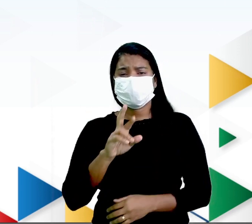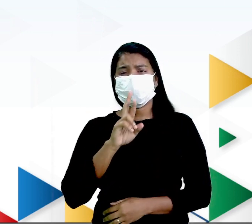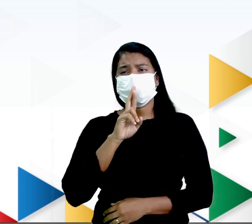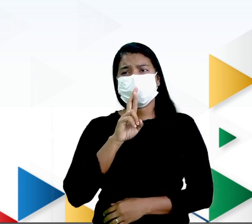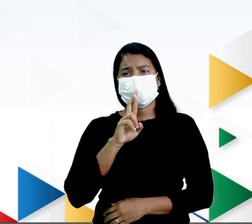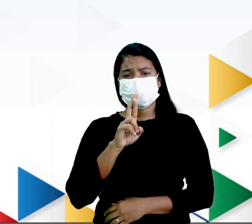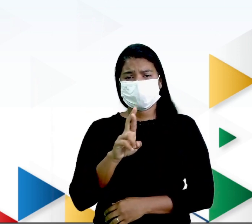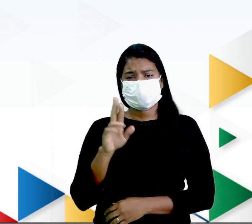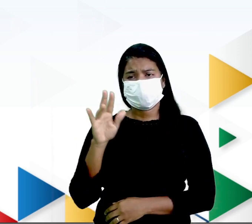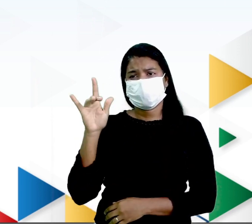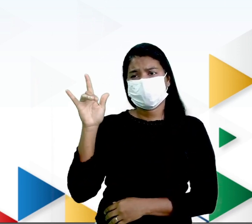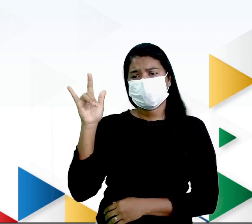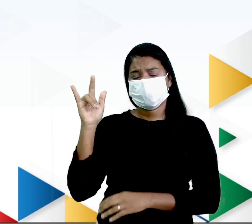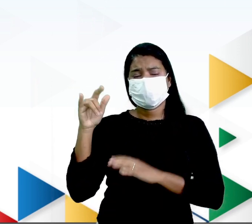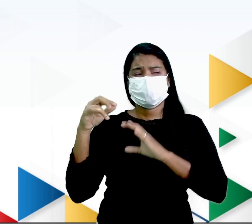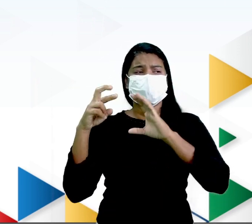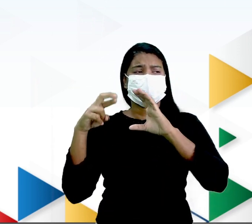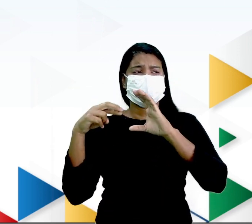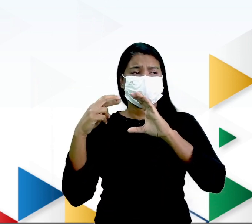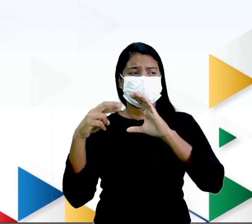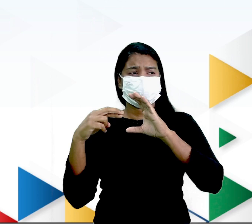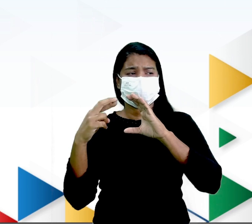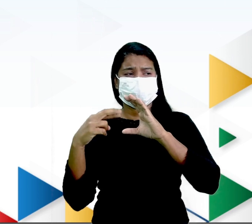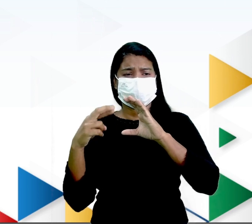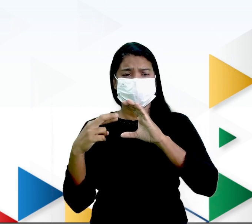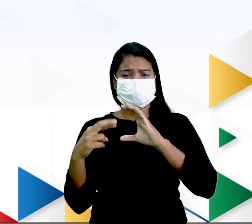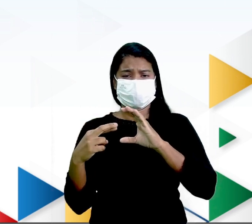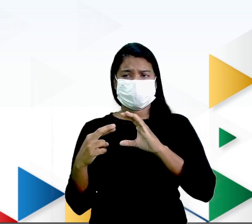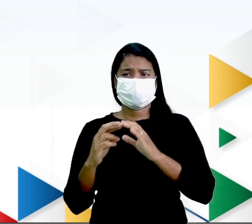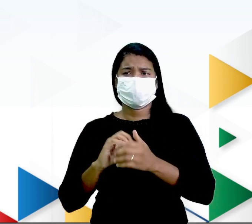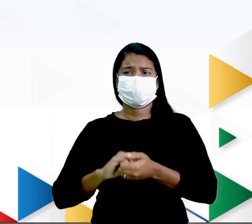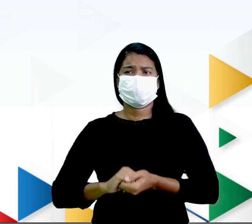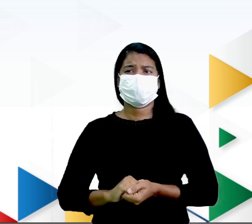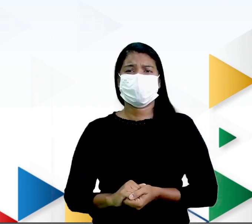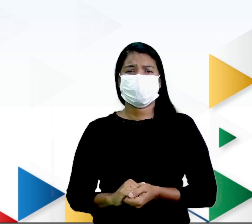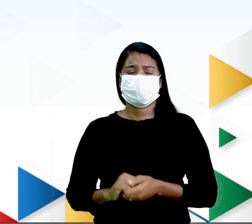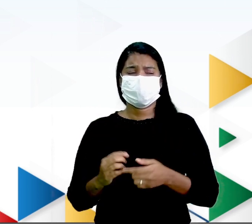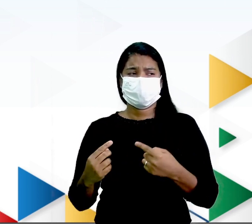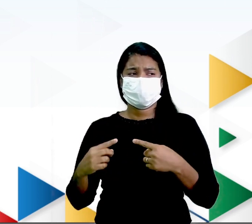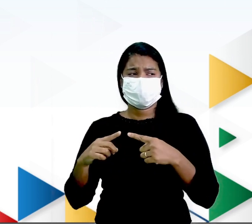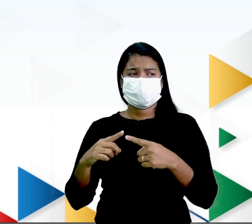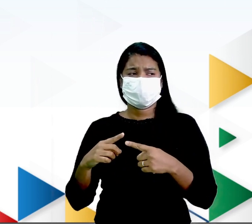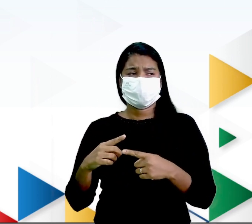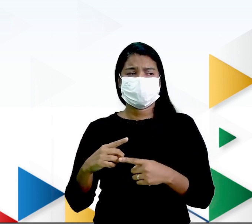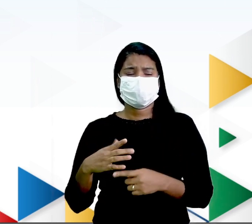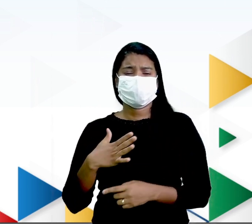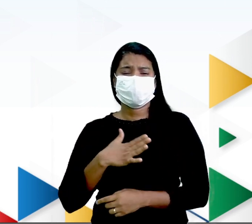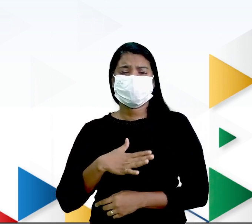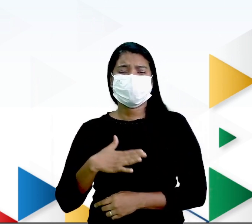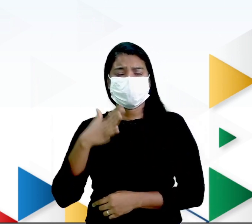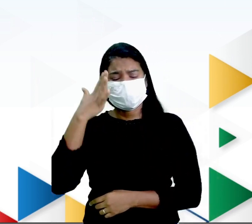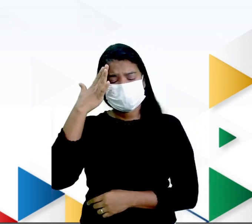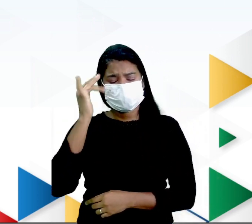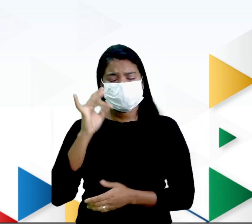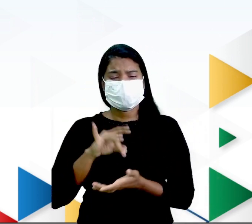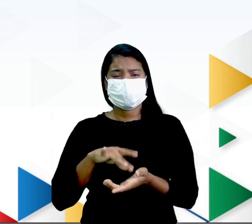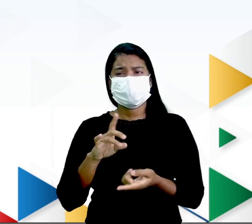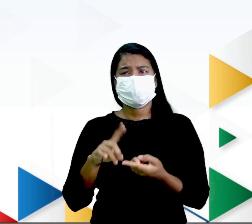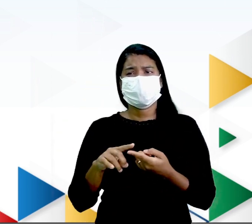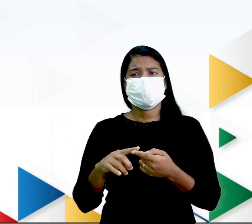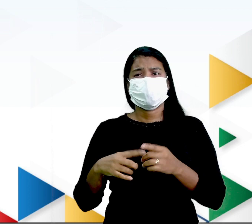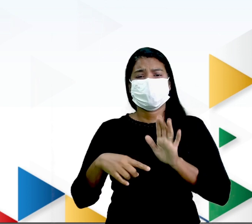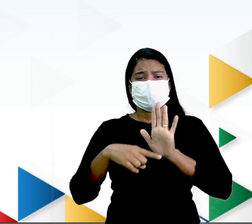mandar no nosso Instagram, hein? Robertão da Transmissão, tudo junto em acento. Olha que desafio gostoso. Ó, sabe-se que A é